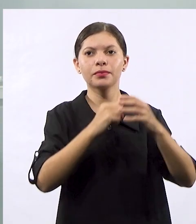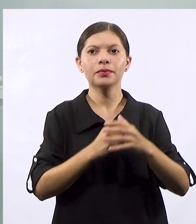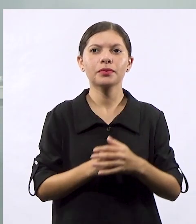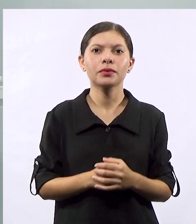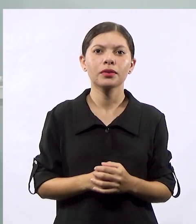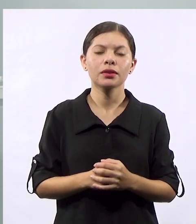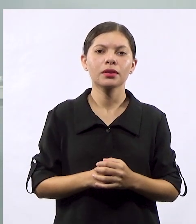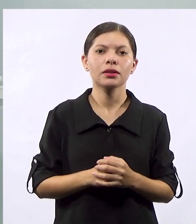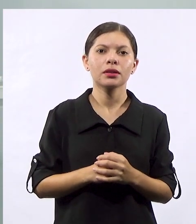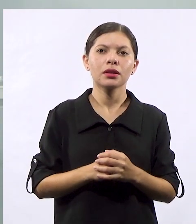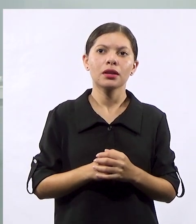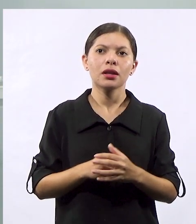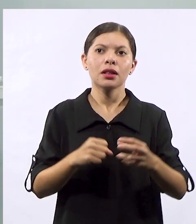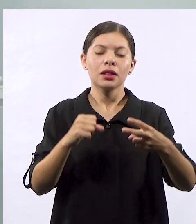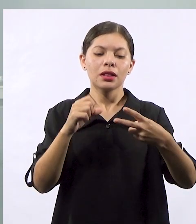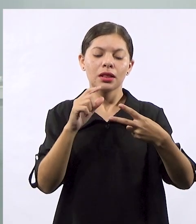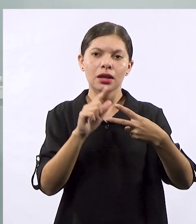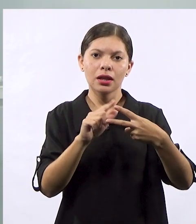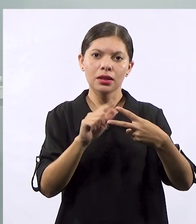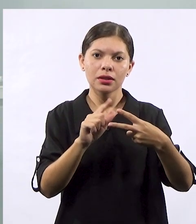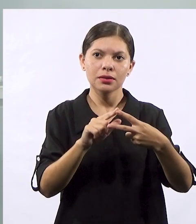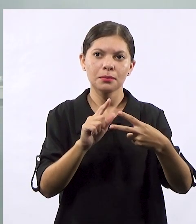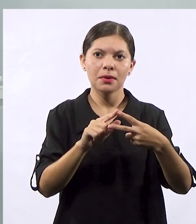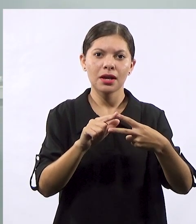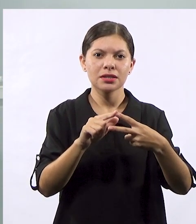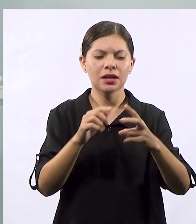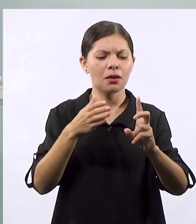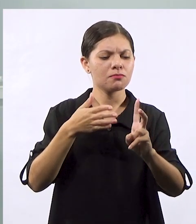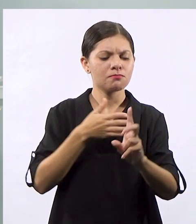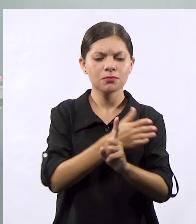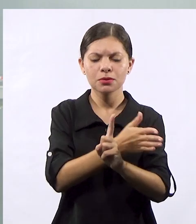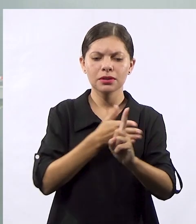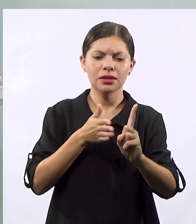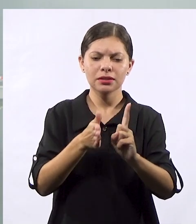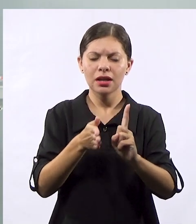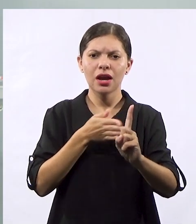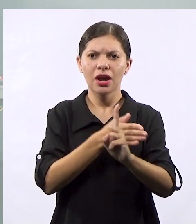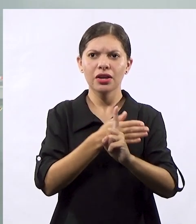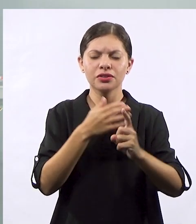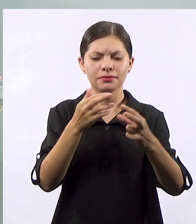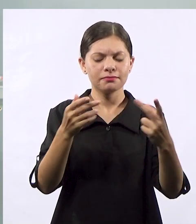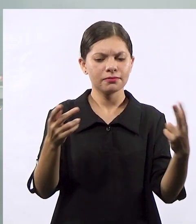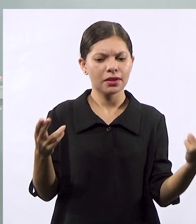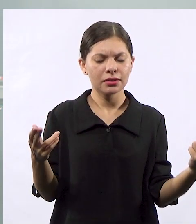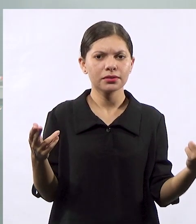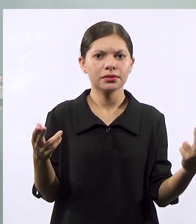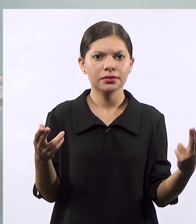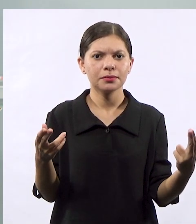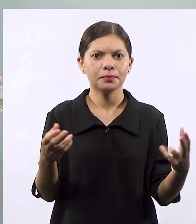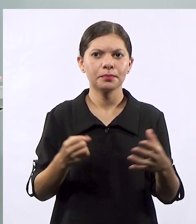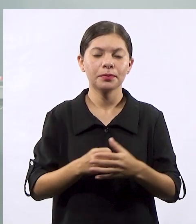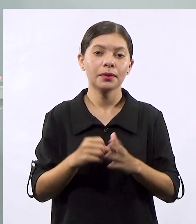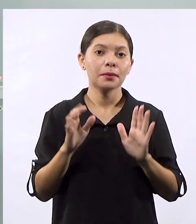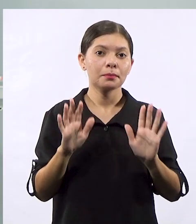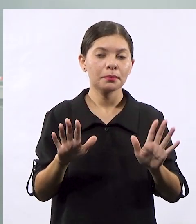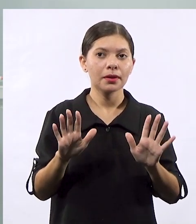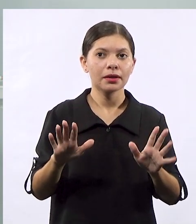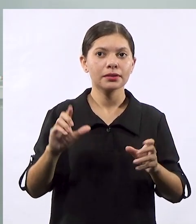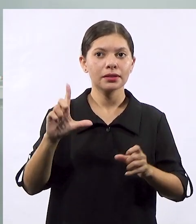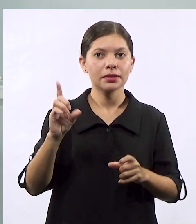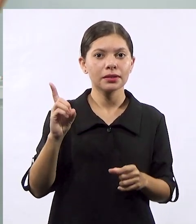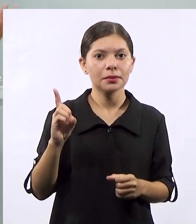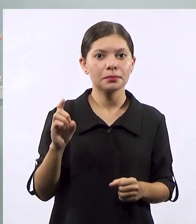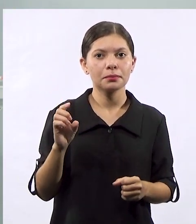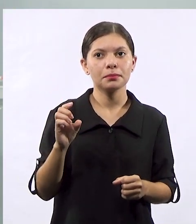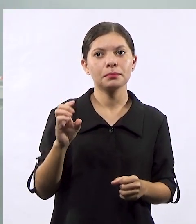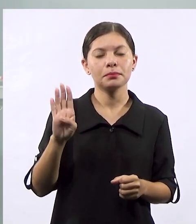A educação básica ainda tem outras modalidades, outros níveis dentro da educação básica. Mas a